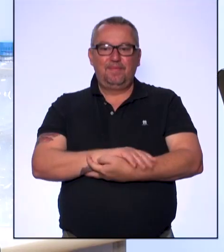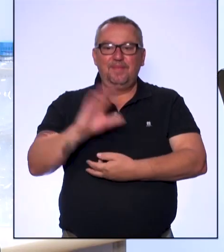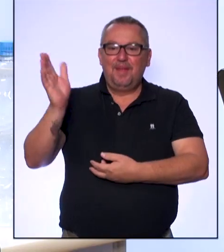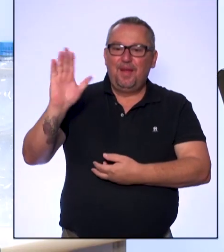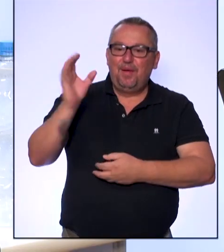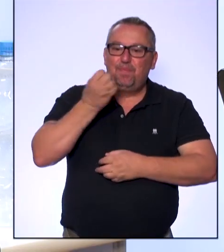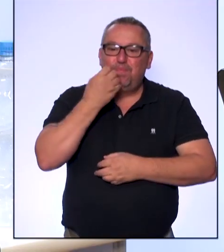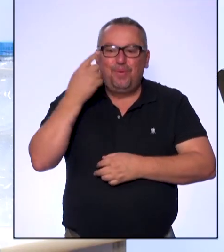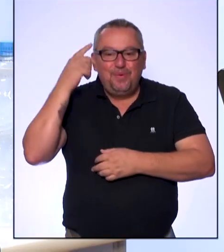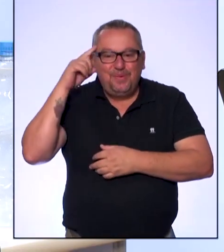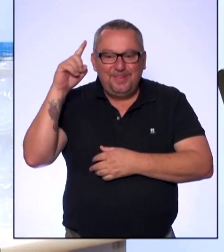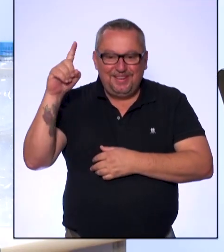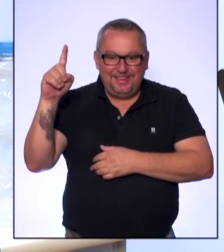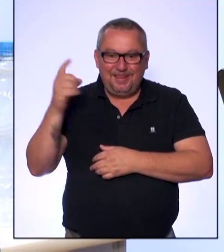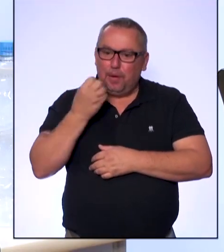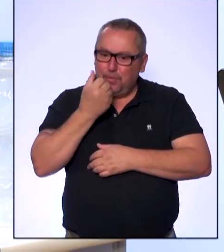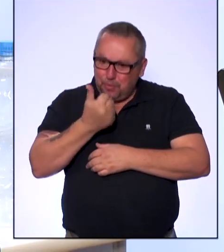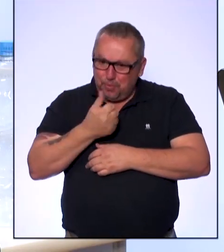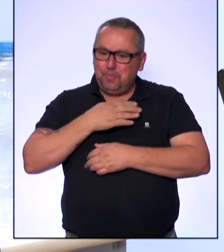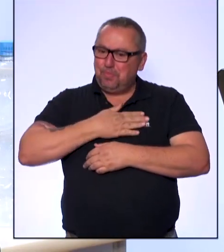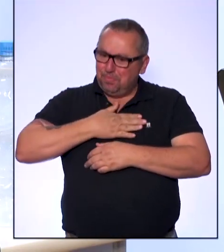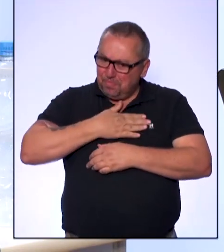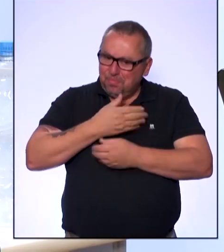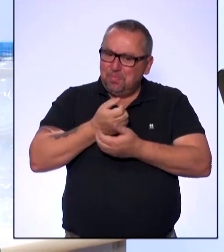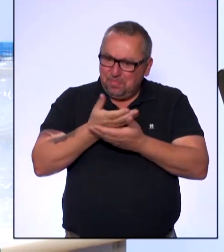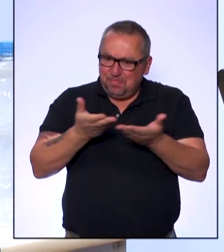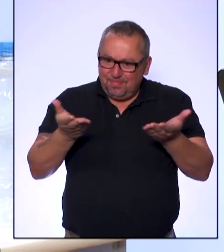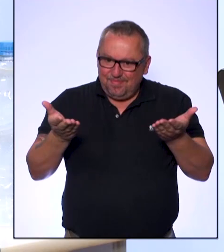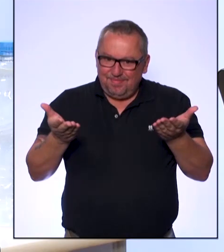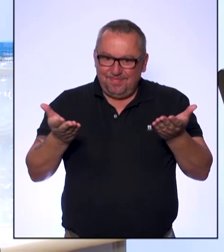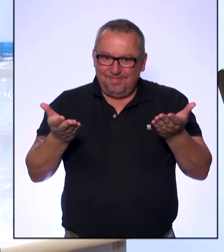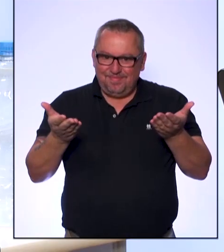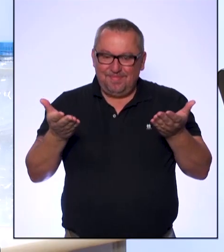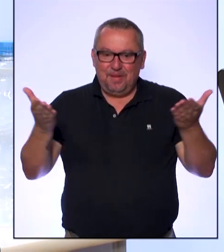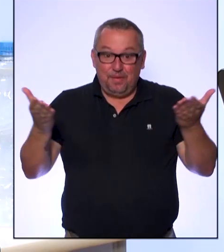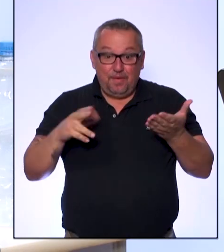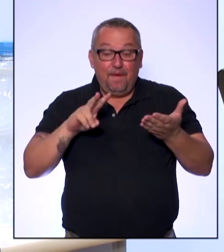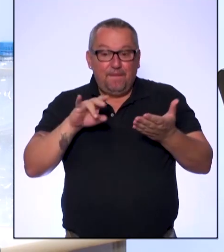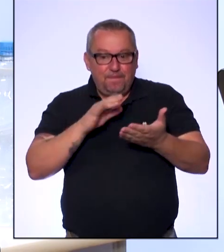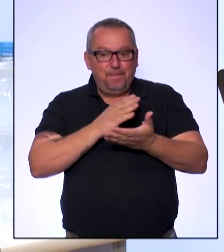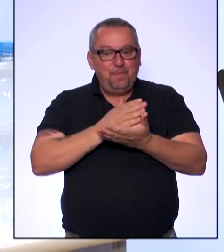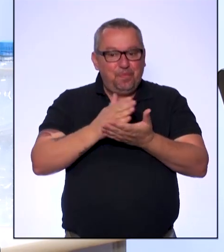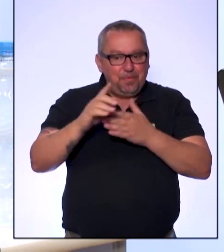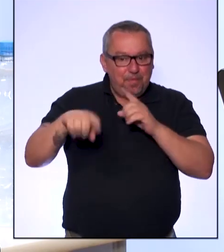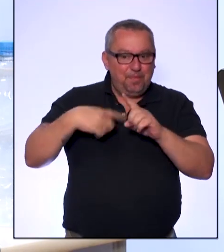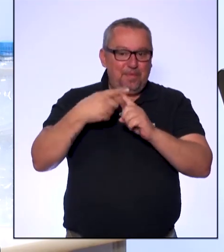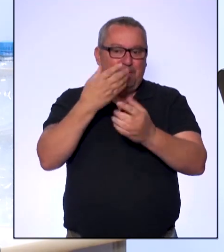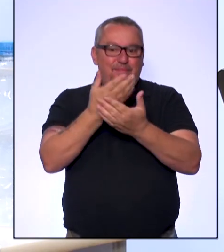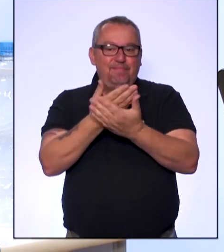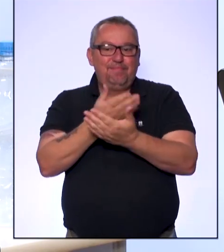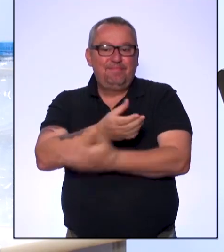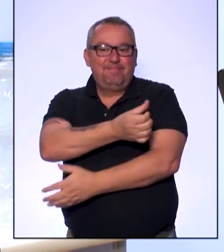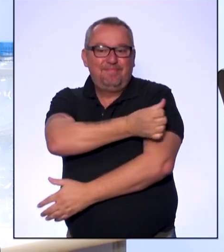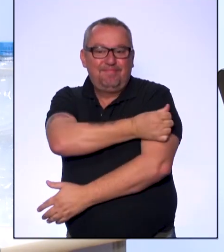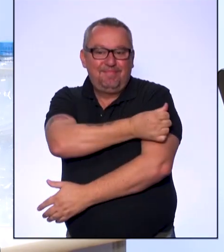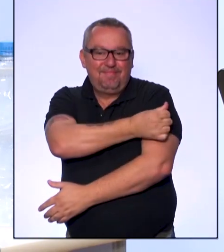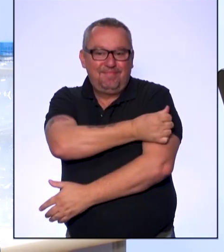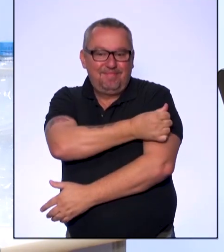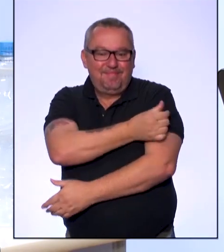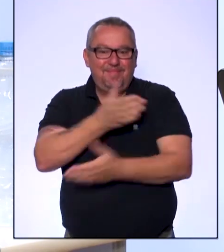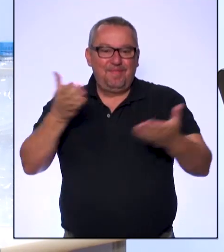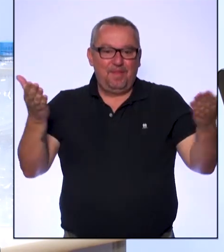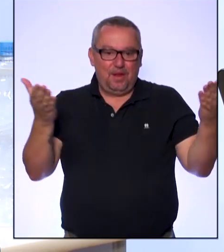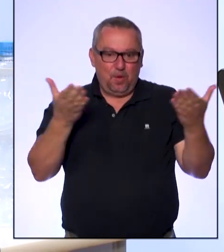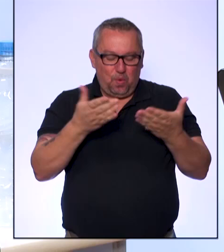Bom dia! Tudo bem com vocês? Estão prontos para mais uma aula do sexto ano? Estou